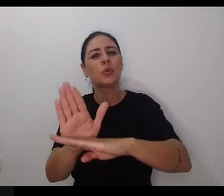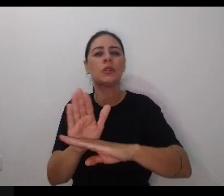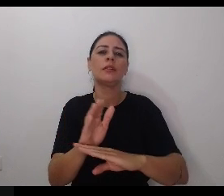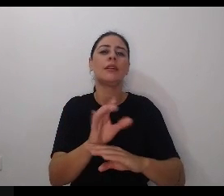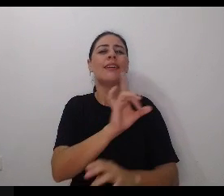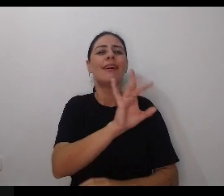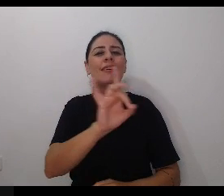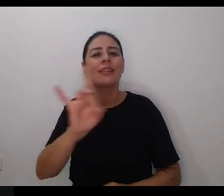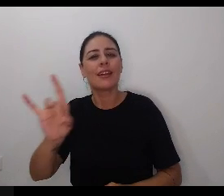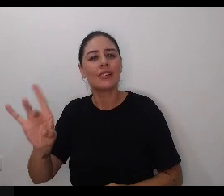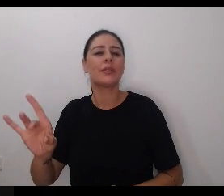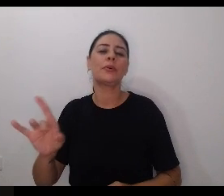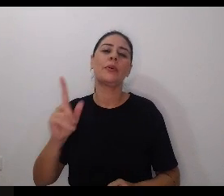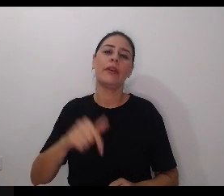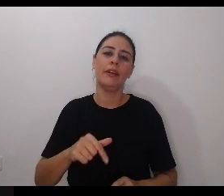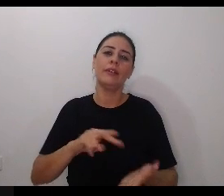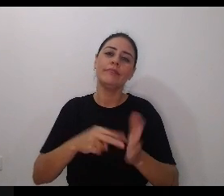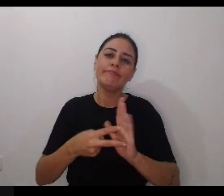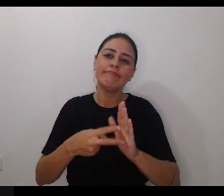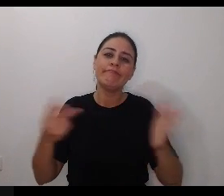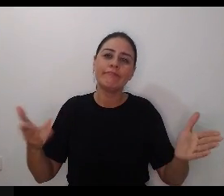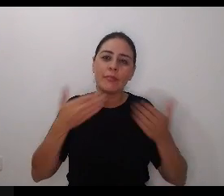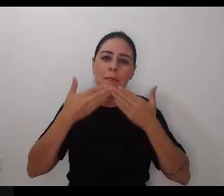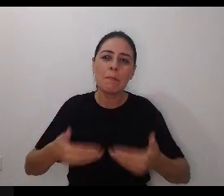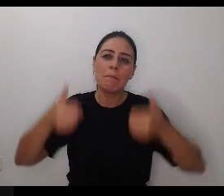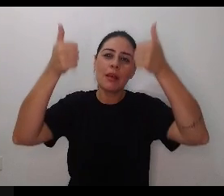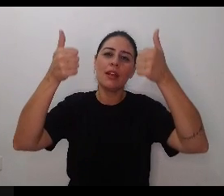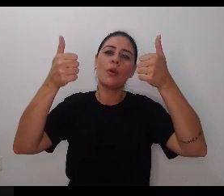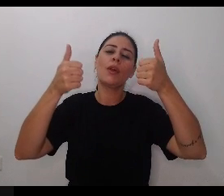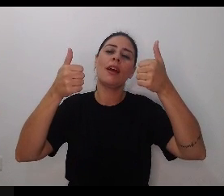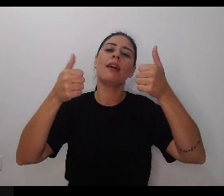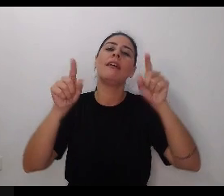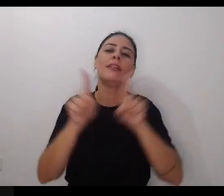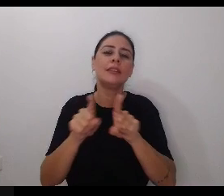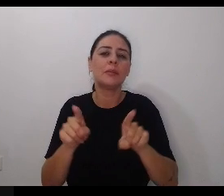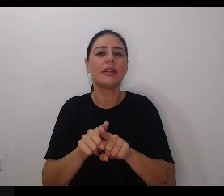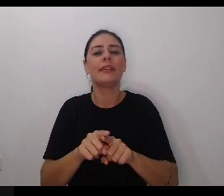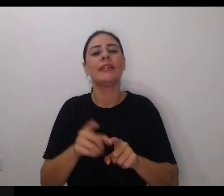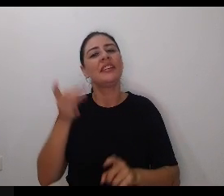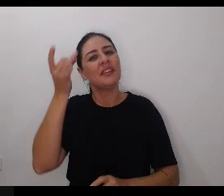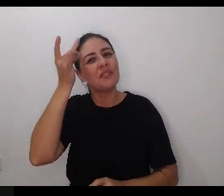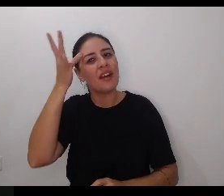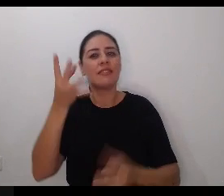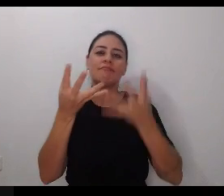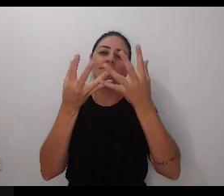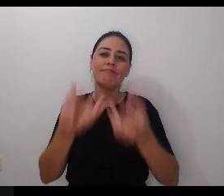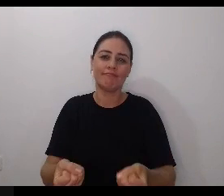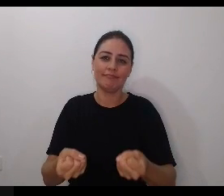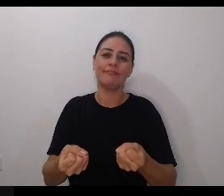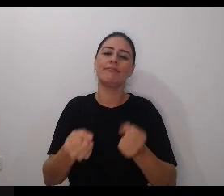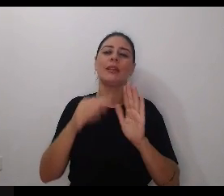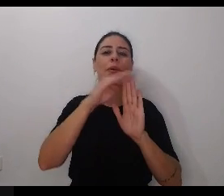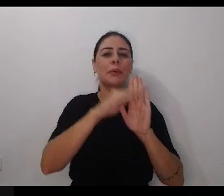gente observar o que vai funcionando para aquela criança, o que vai auxiliando ela nisso, para aumentar isso, né?